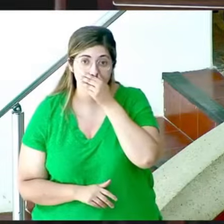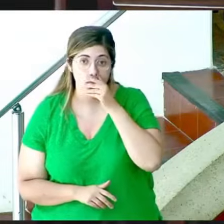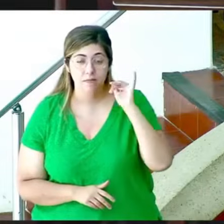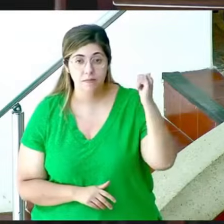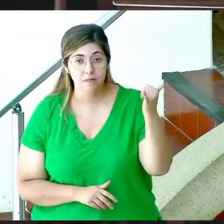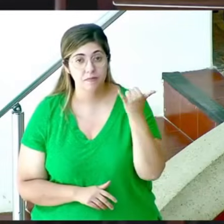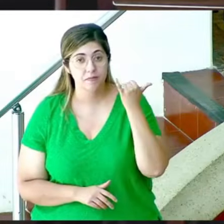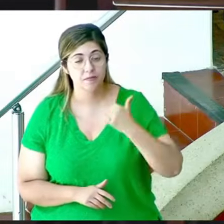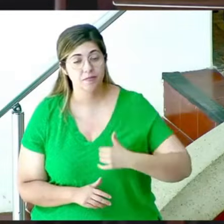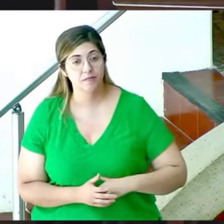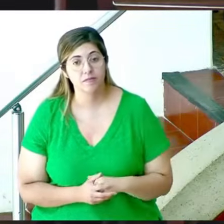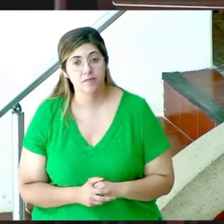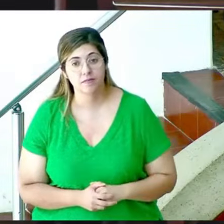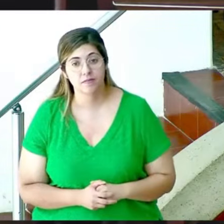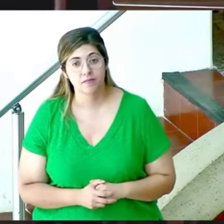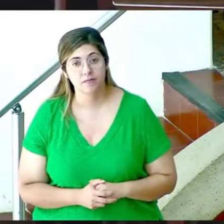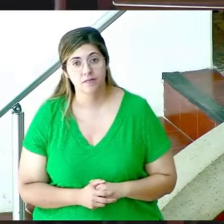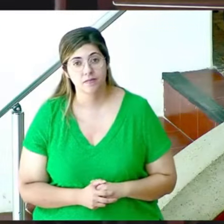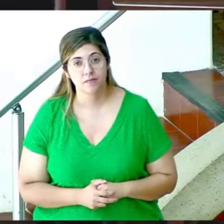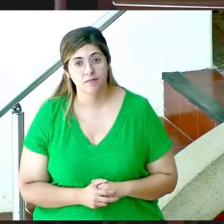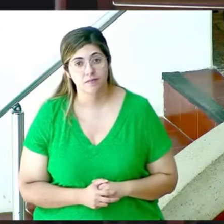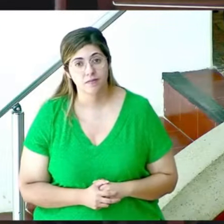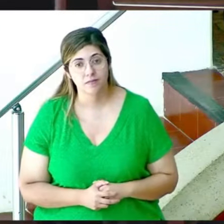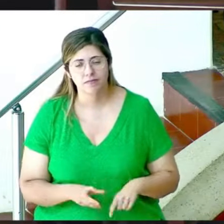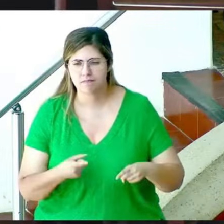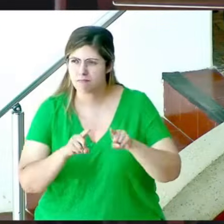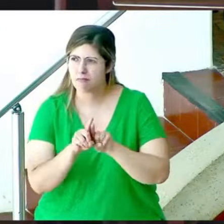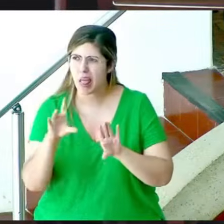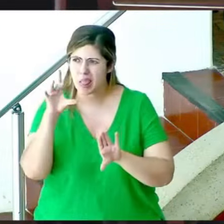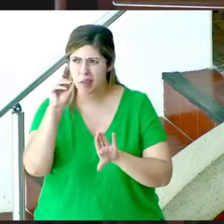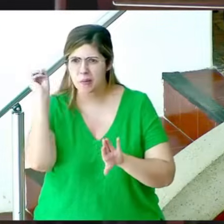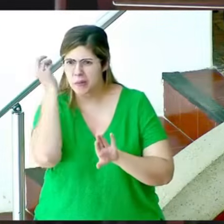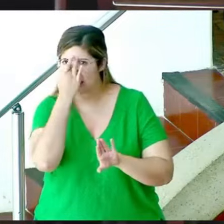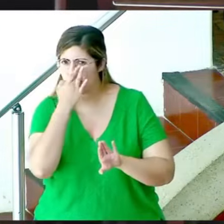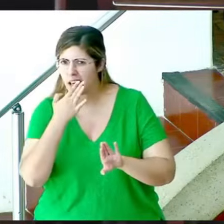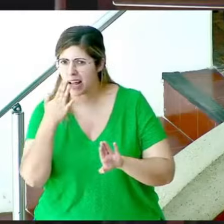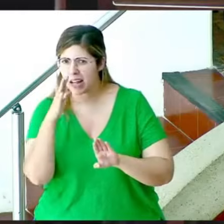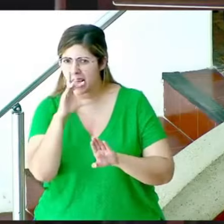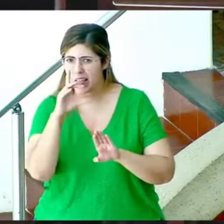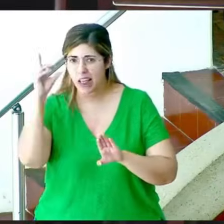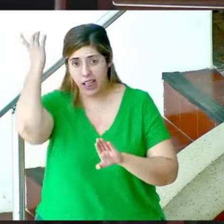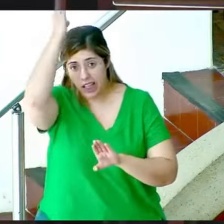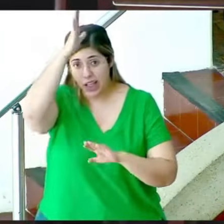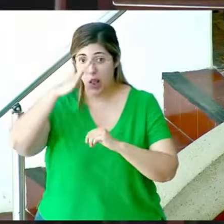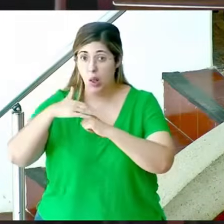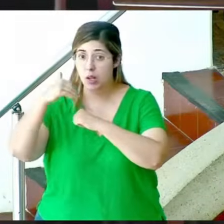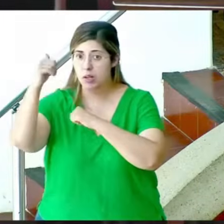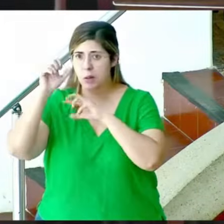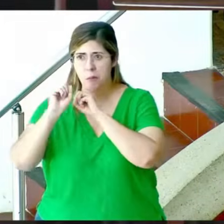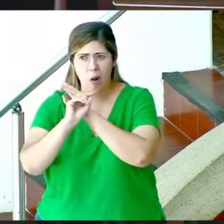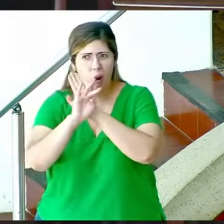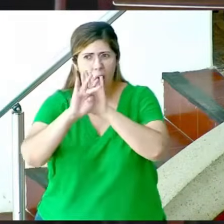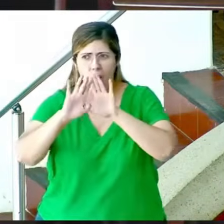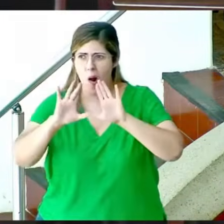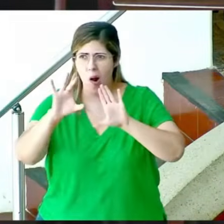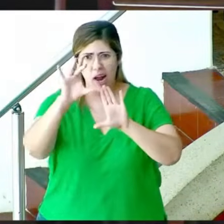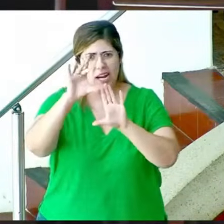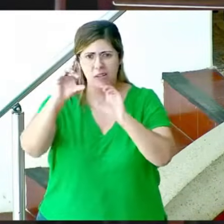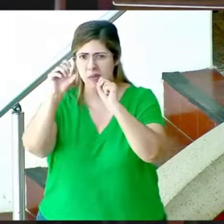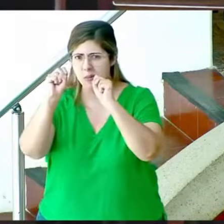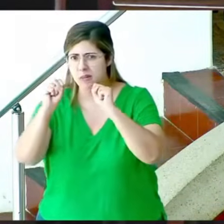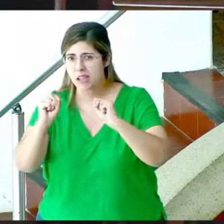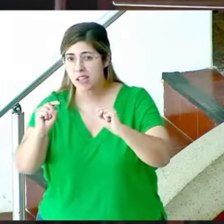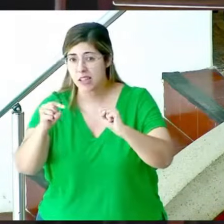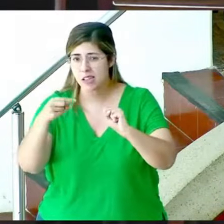assim: Ora, o Deus de toda a graça, que em Cristo vos chamou a sua eterna glória, depois de